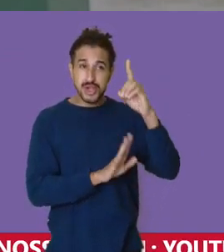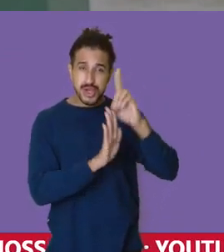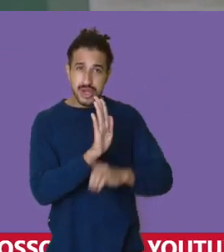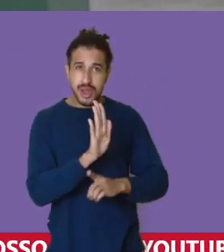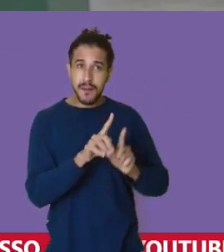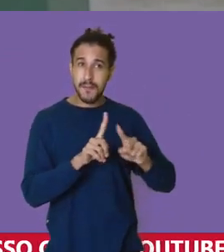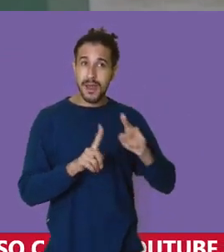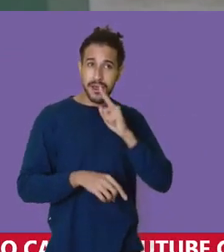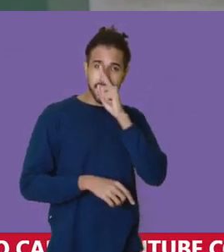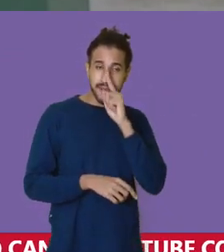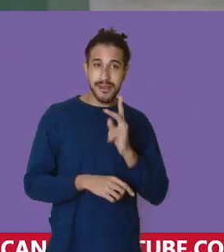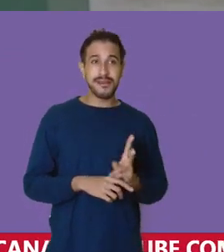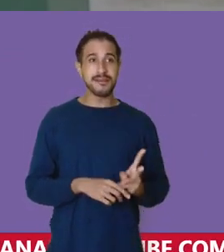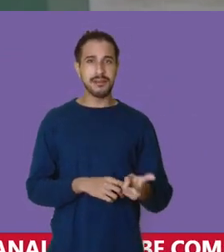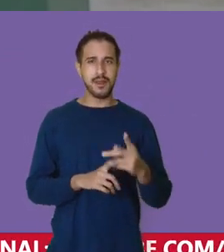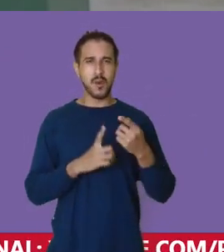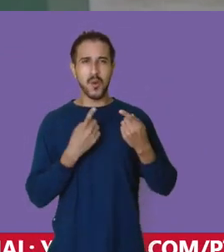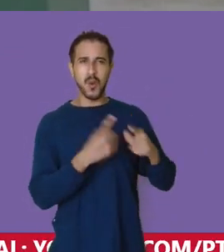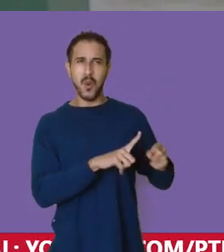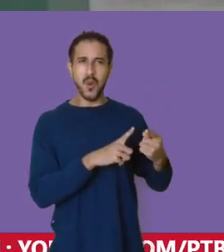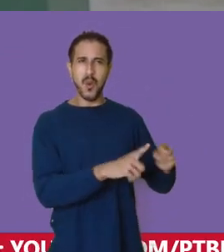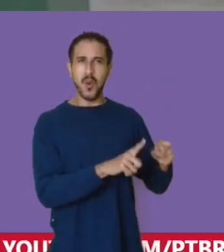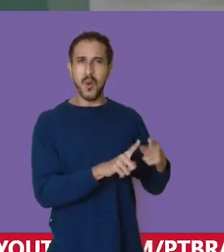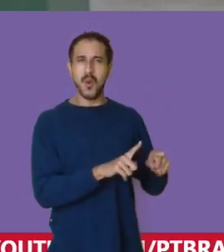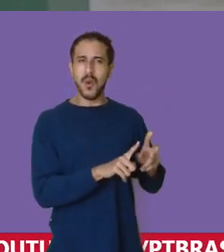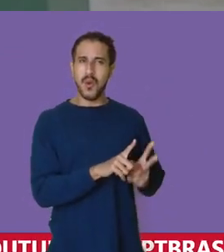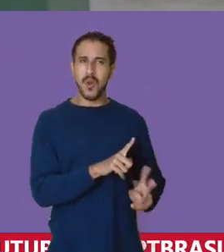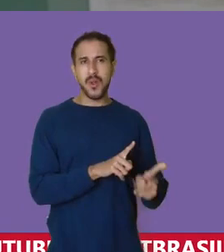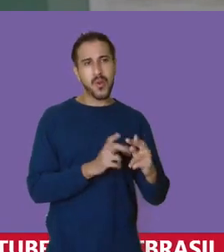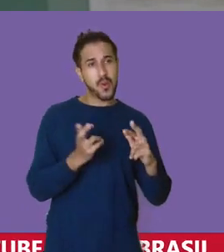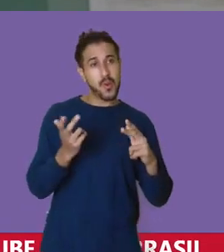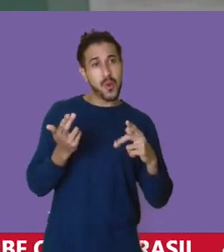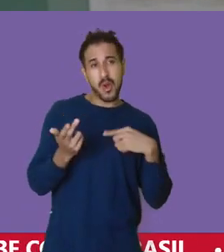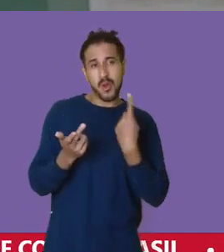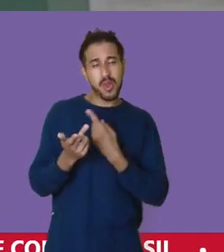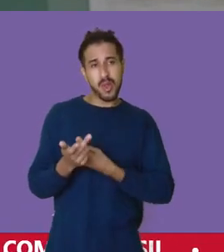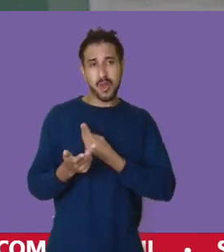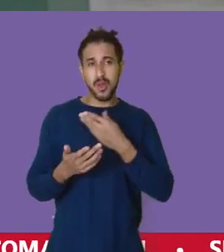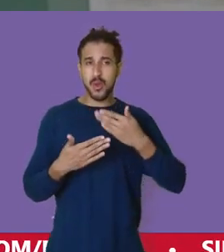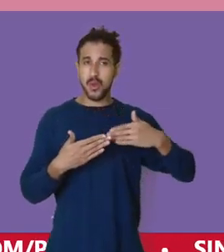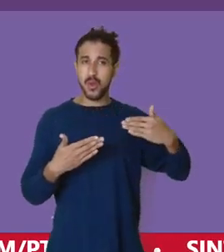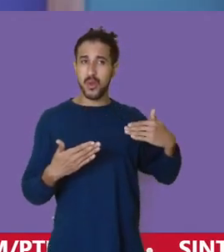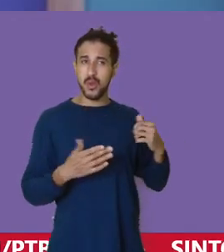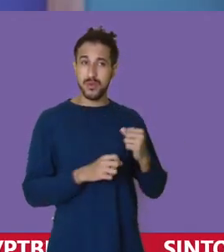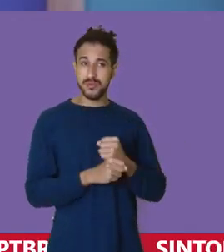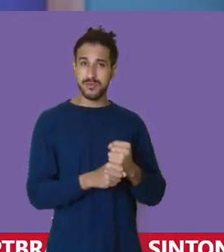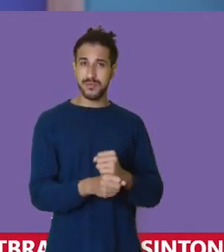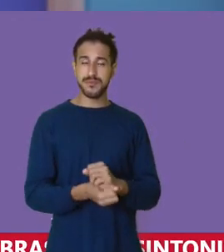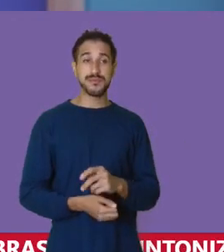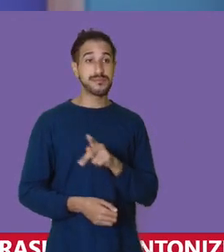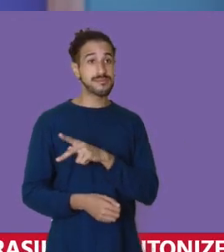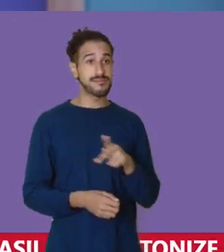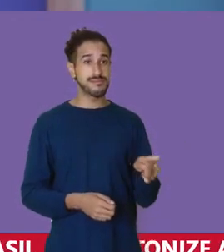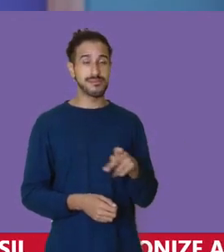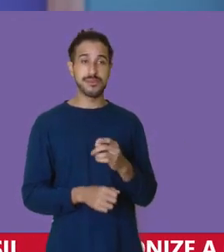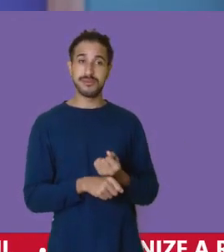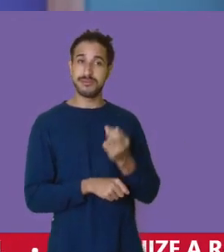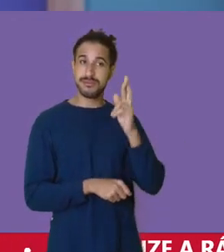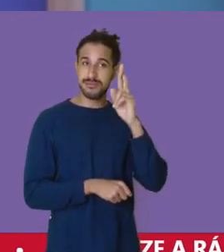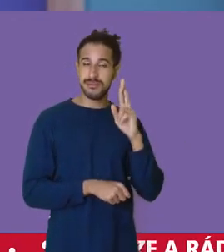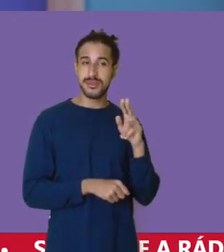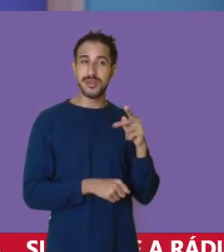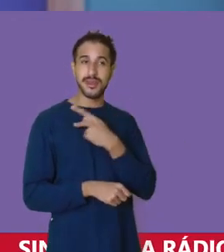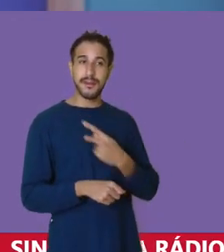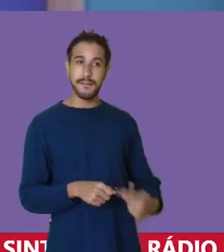sempre em risco e sempre em ataques, como nós temos vivido nesses últimos anos. A professora, doutora